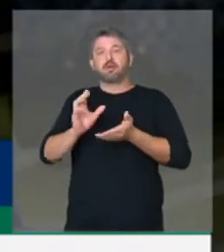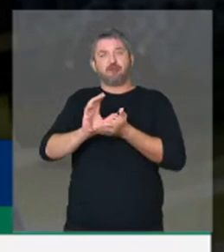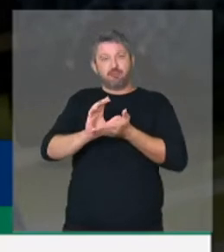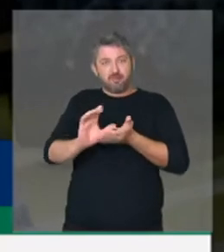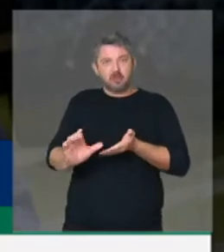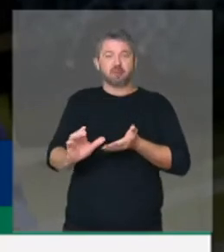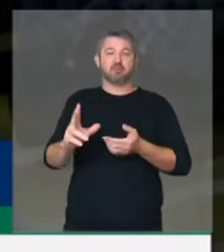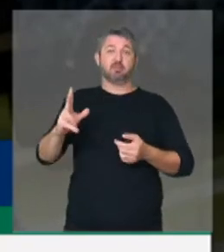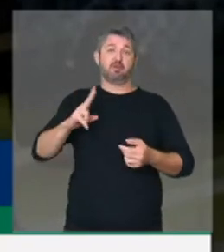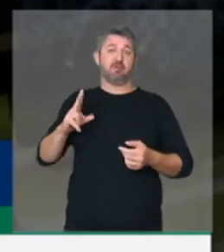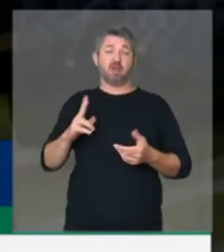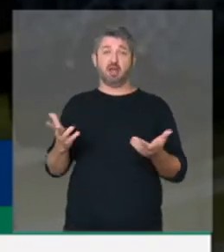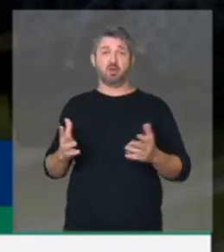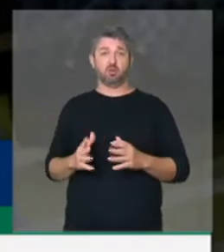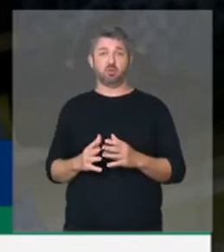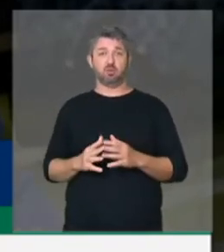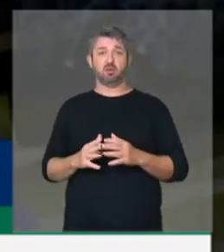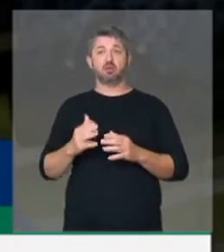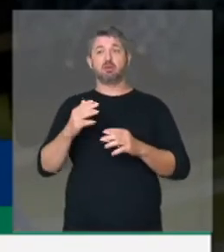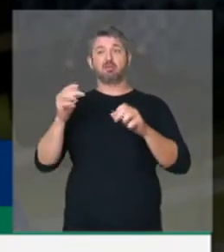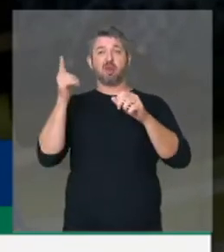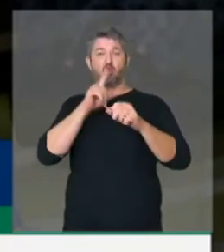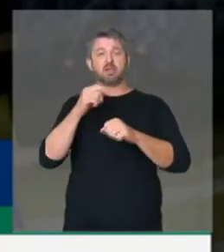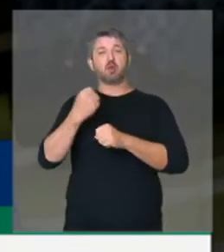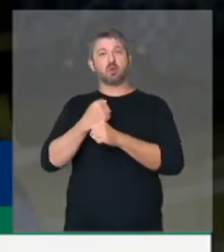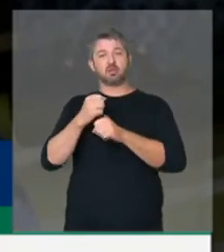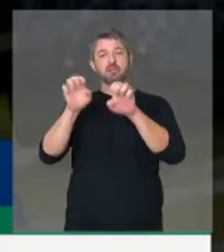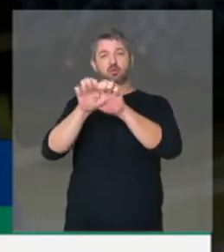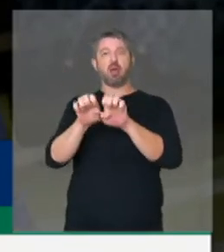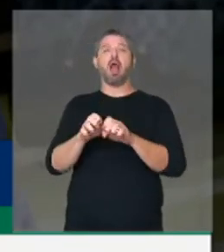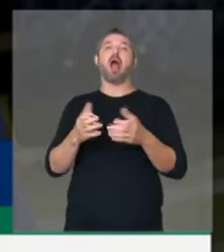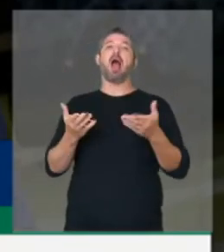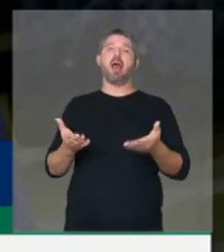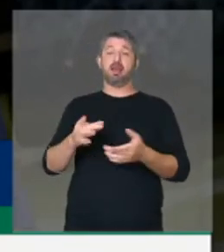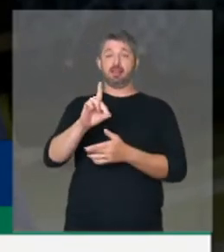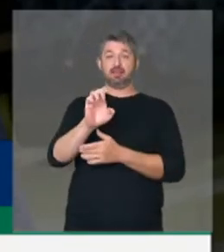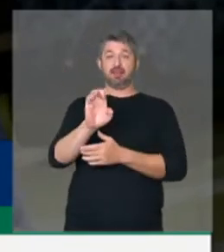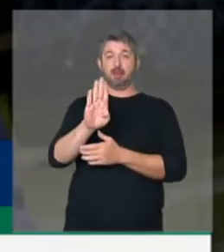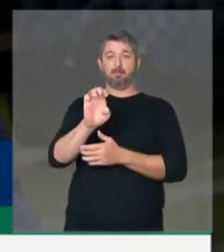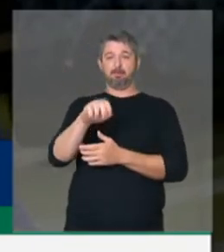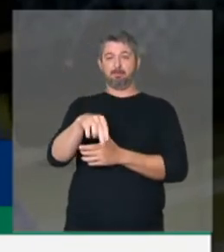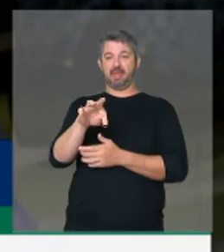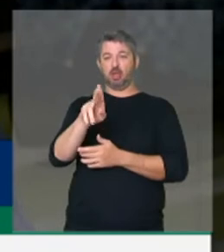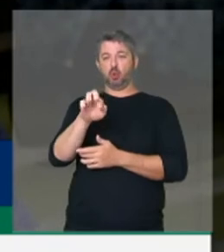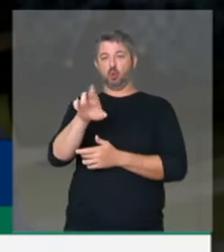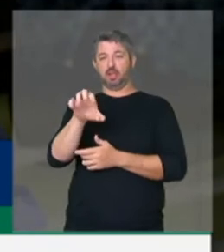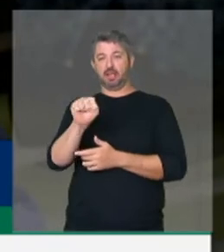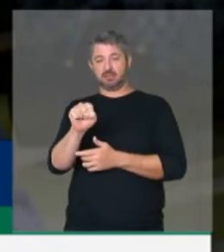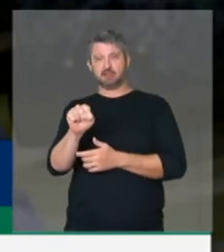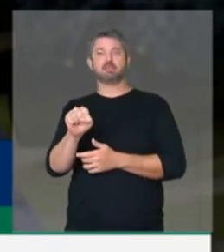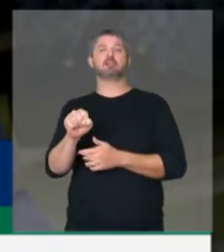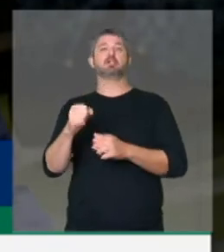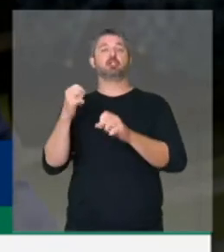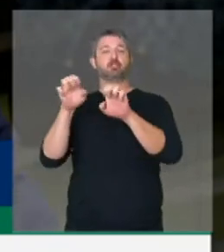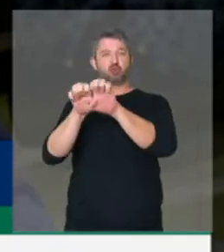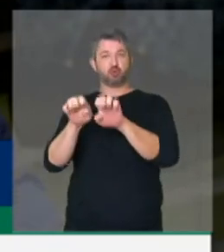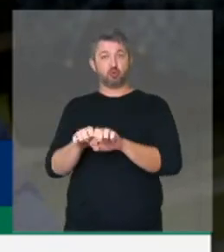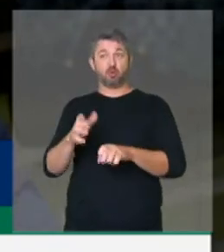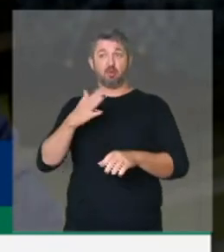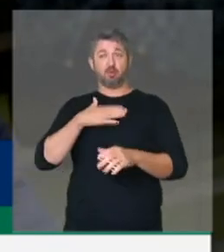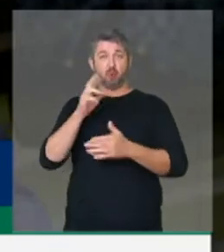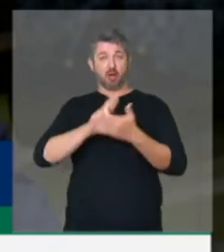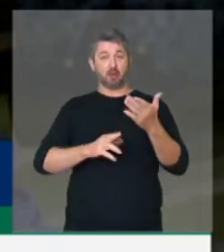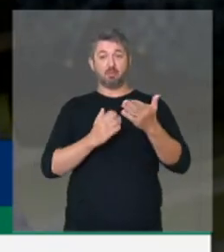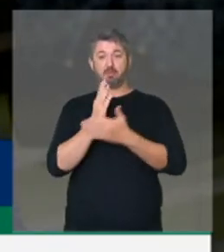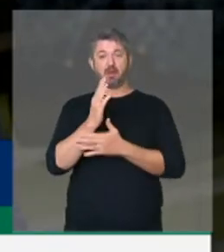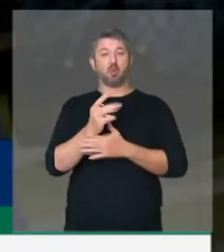investimento privado. Em infraestrutura. Aí criamos as debêntures de infraestrutura. Meu relatório foi aprovado por